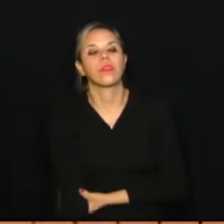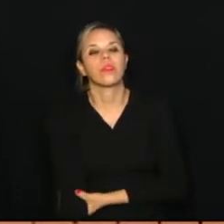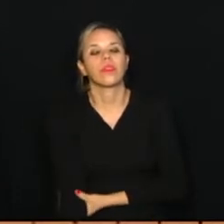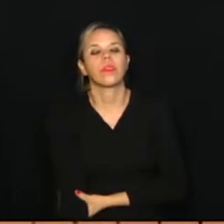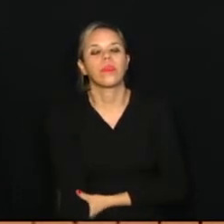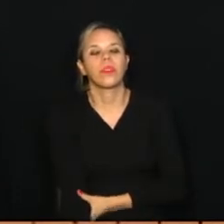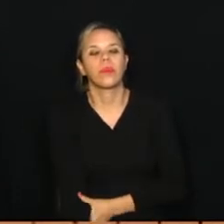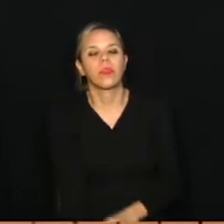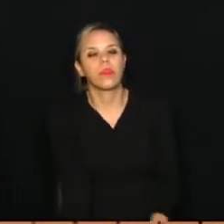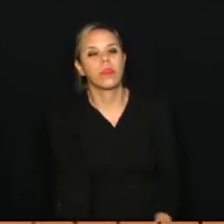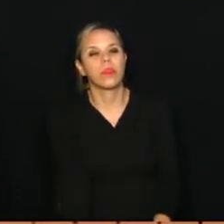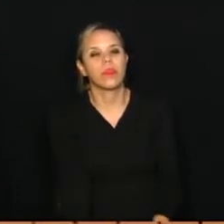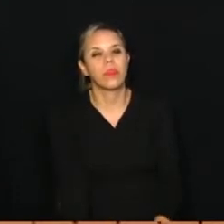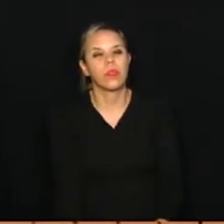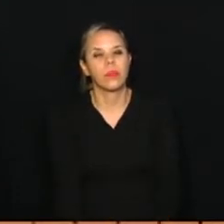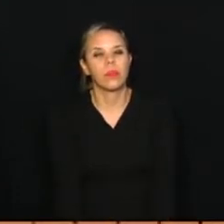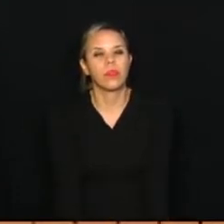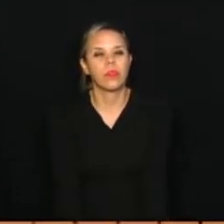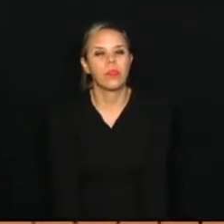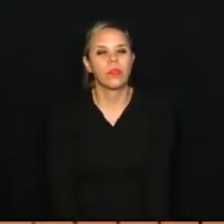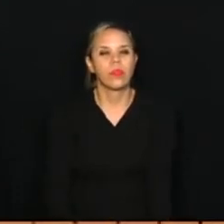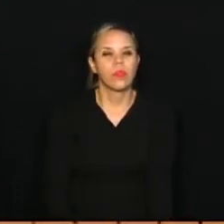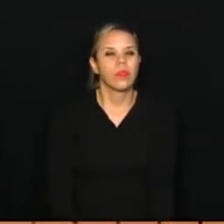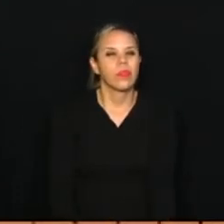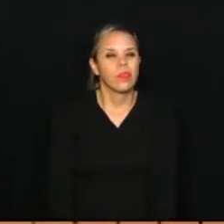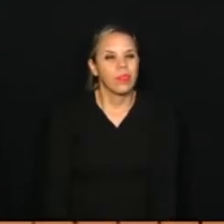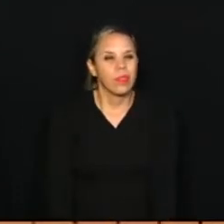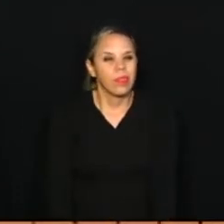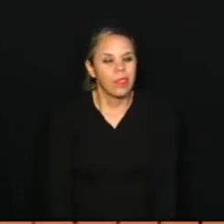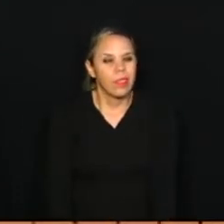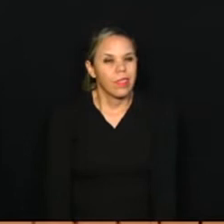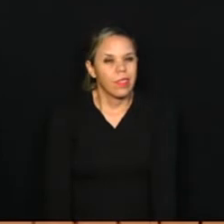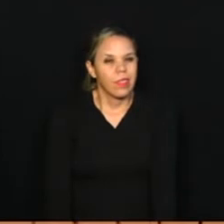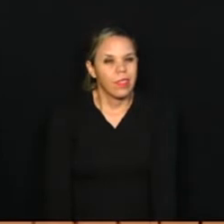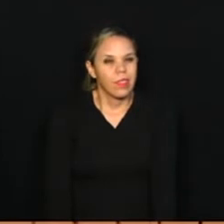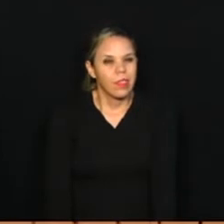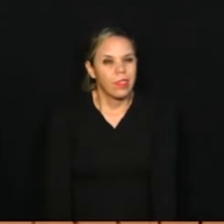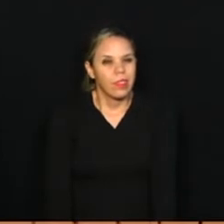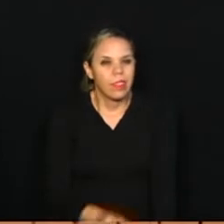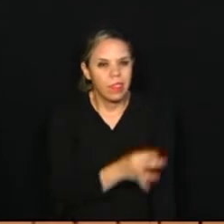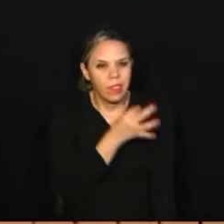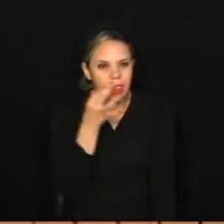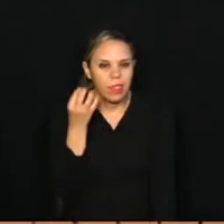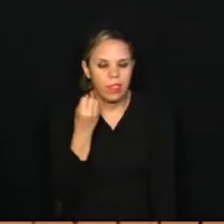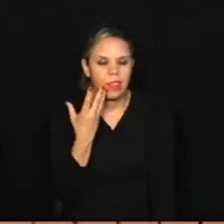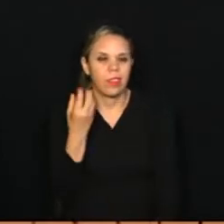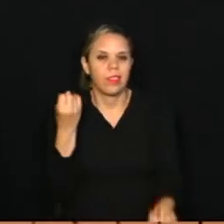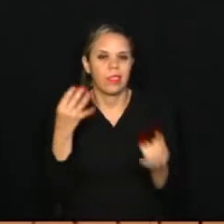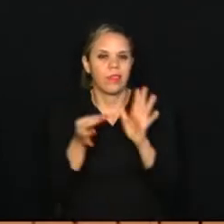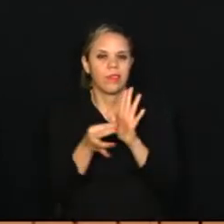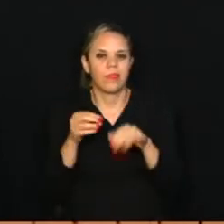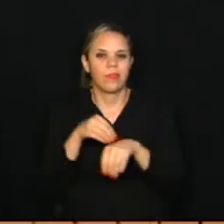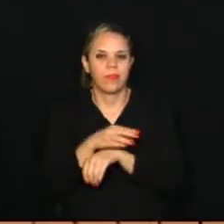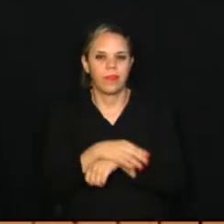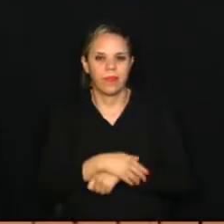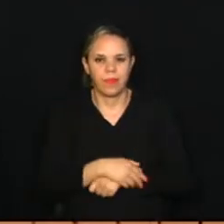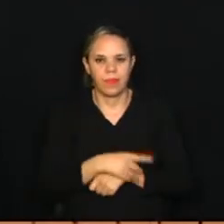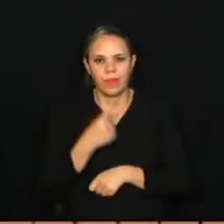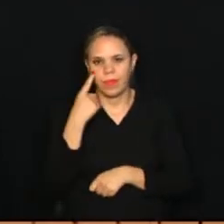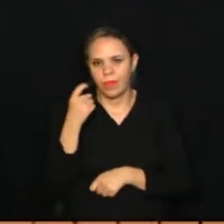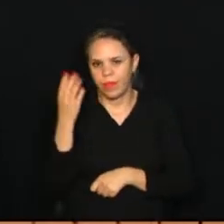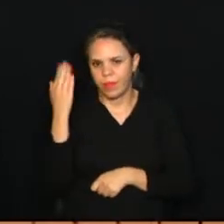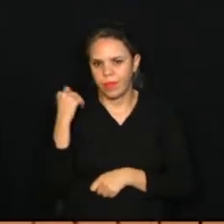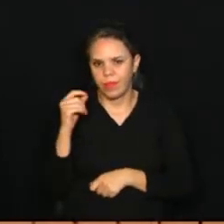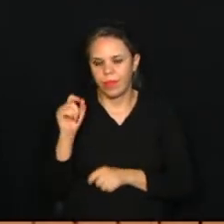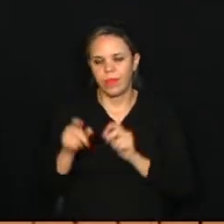Não tem jeito, eu apanho mesmo aqui, viu? Bom, é muito boa a sua colocação, é interessante saber